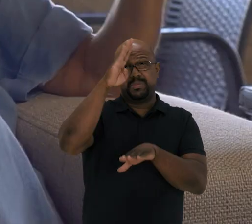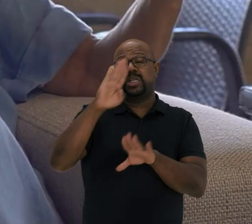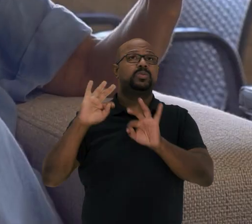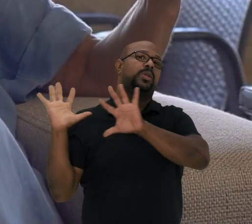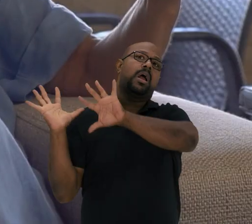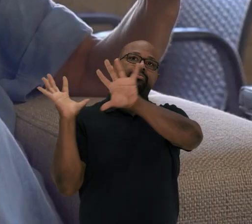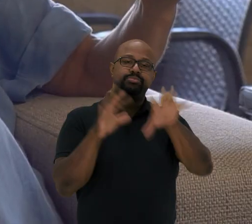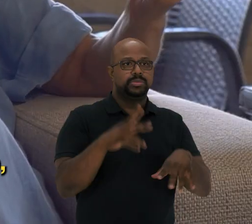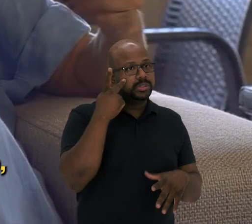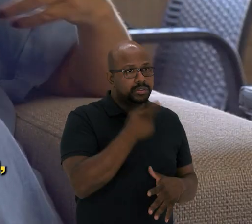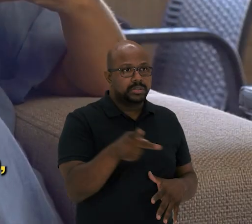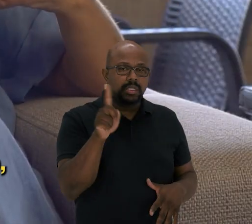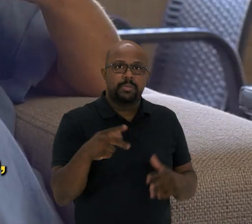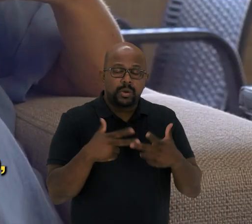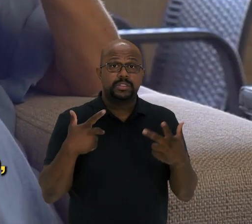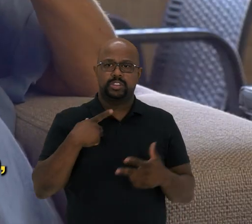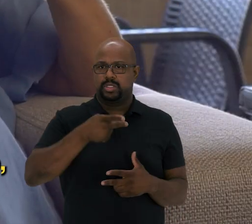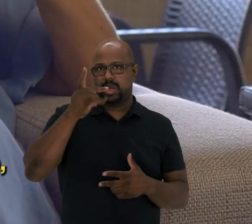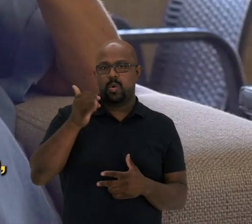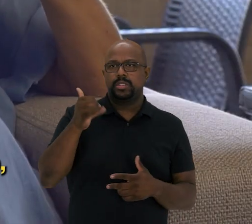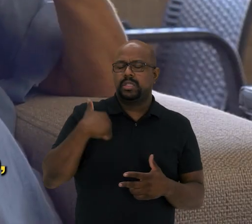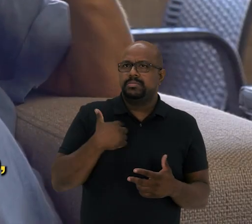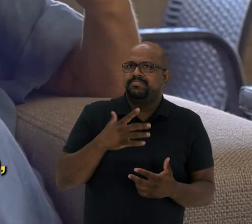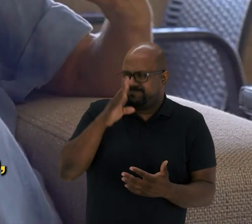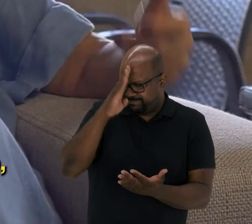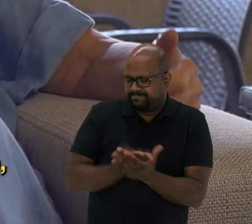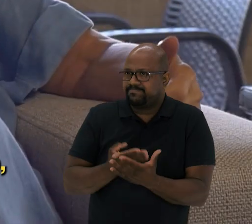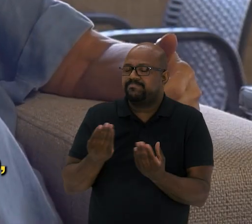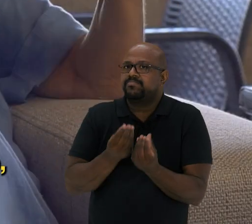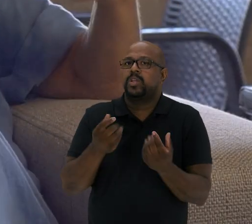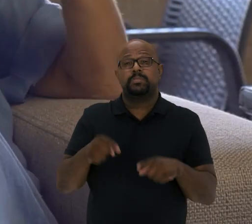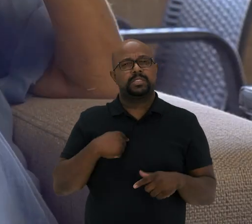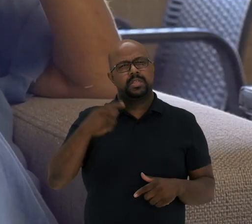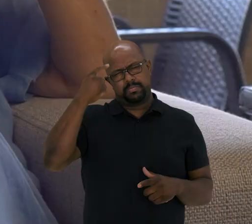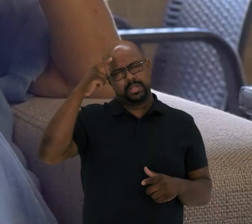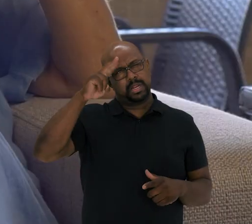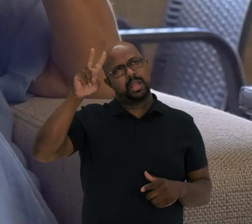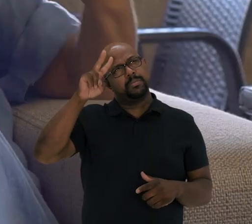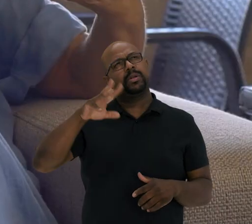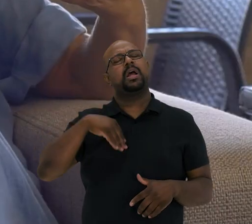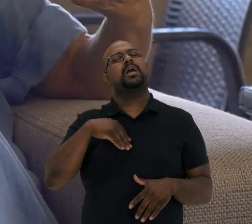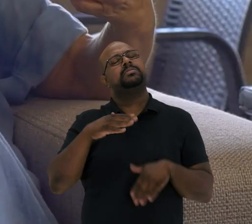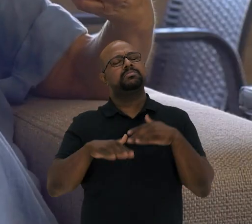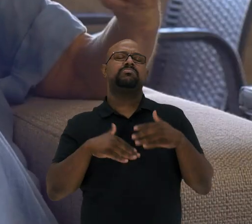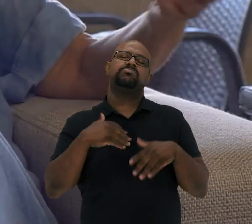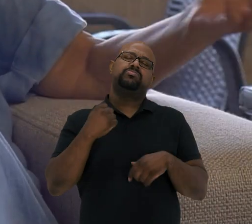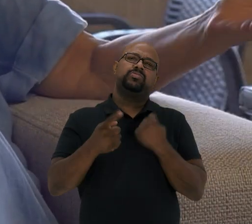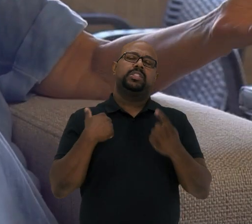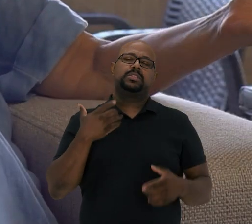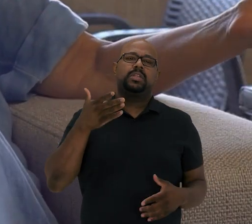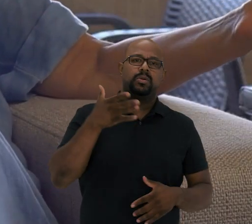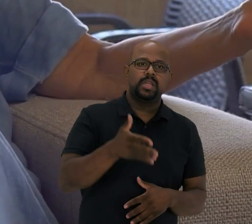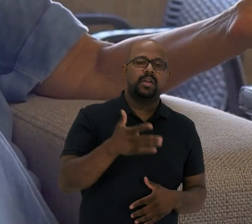Brasil inteiro. É uma realidade que a gente contando é inadmissível hoje. Mas eu me lembro que eu de vez em quando eu ia, chegava